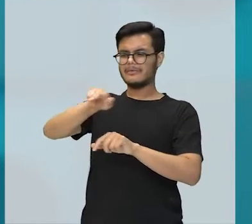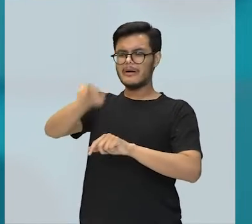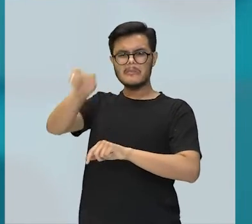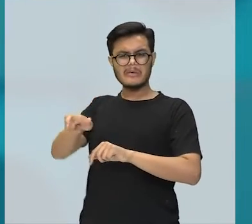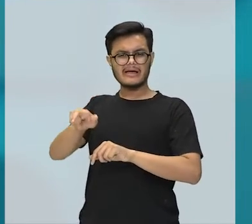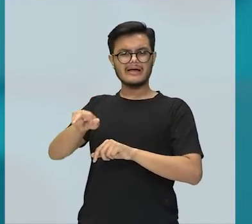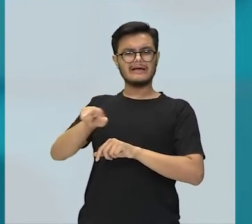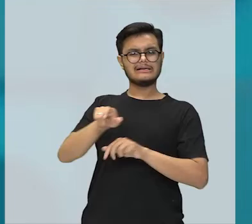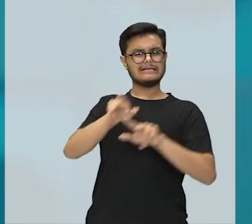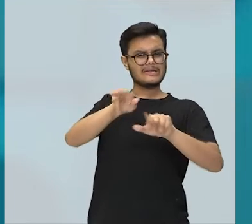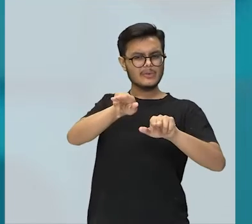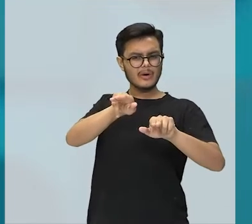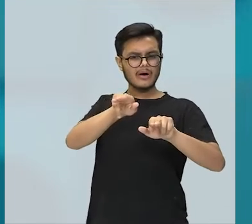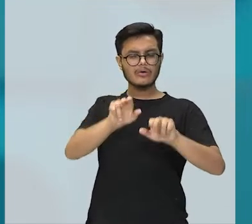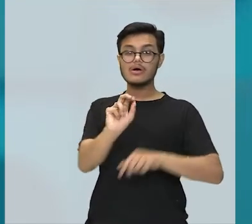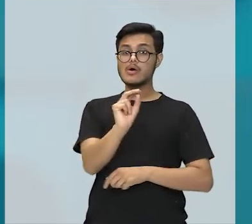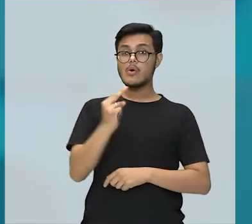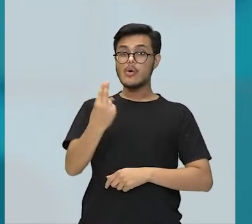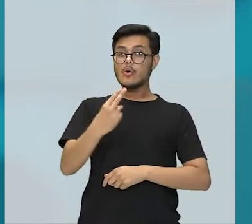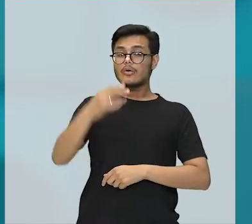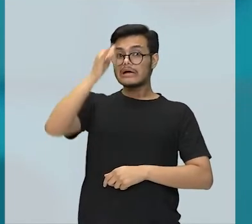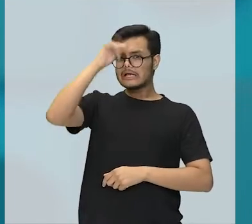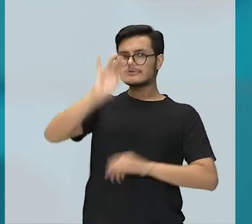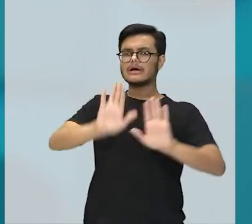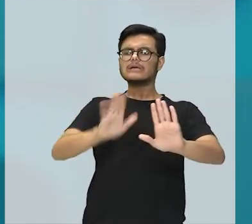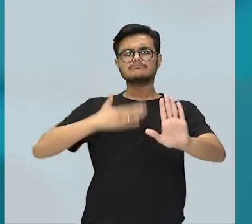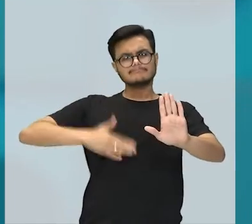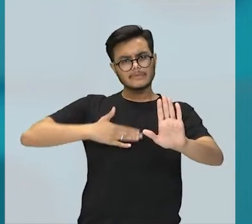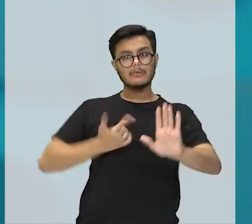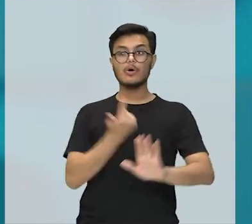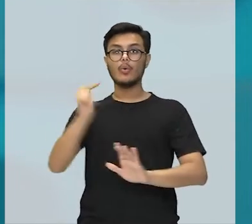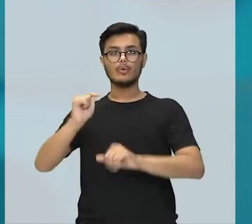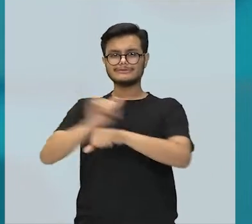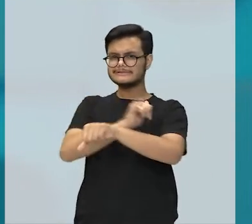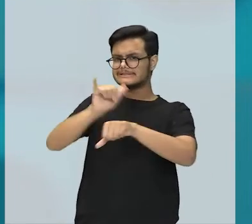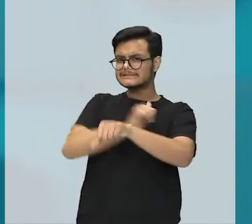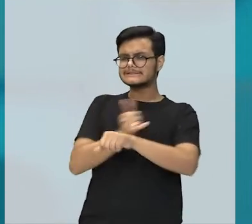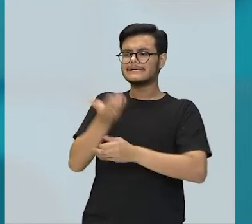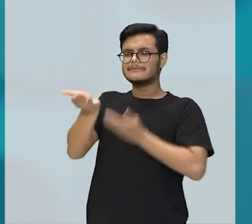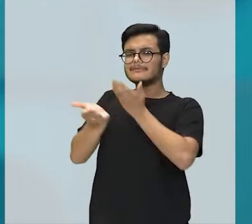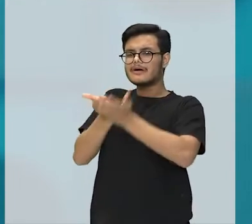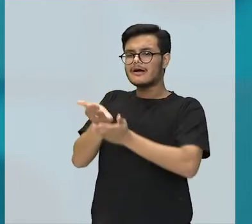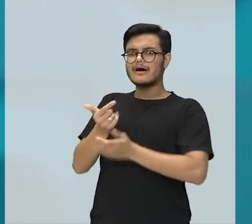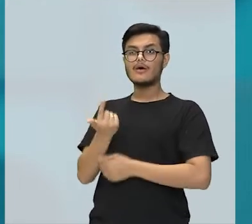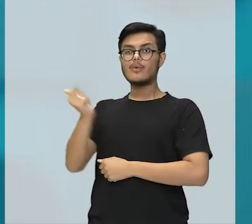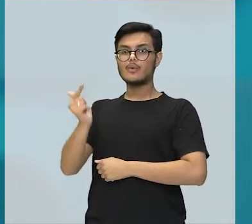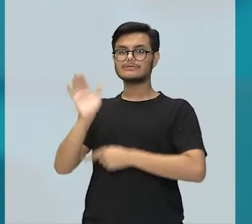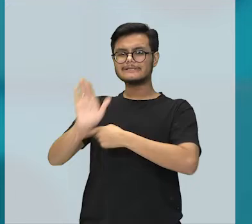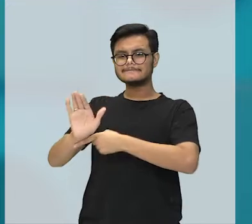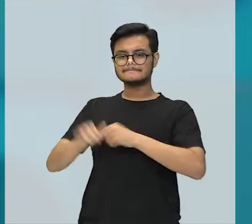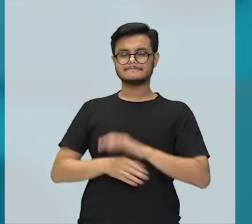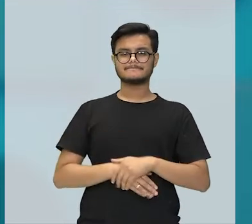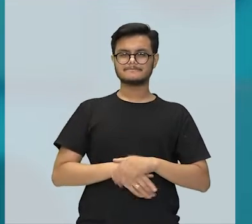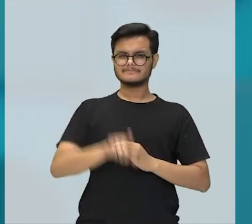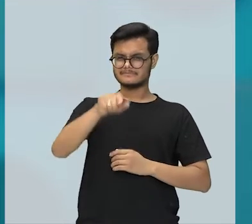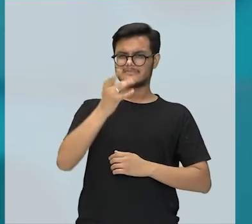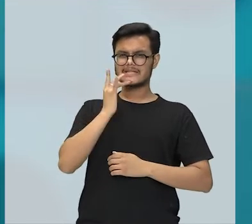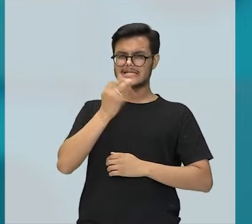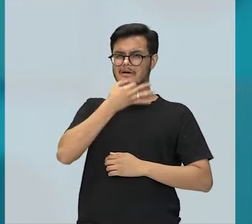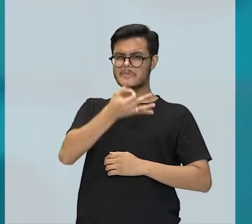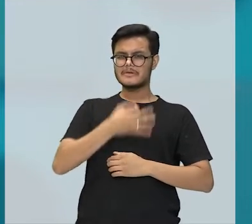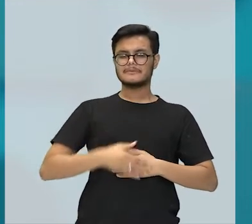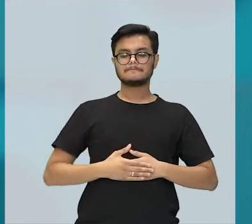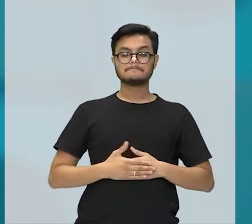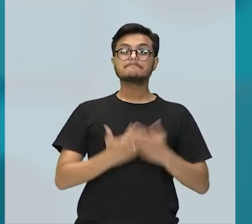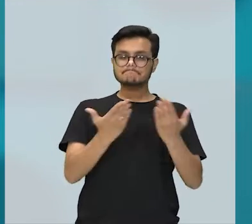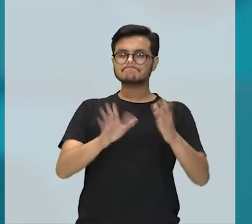como aconteceu, ou a gente deve tomar outros cuidados, fazer outros procedimentos? O que vocês acham? Antes